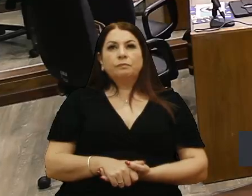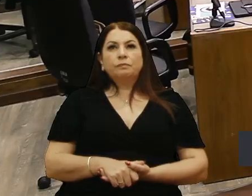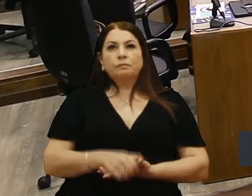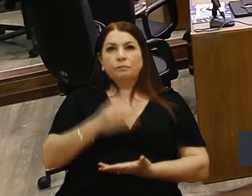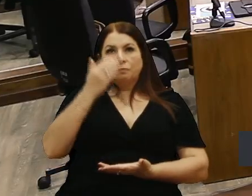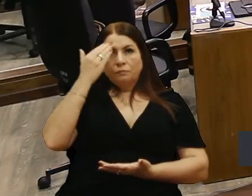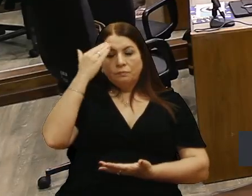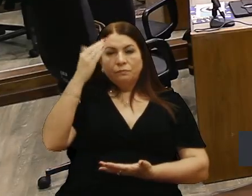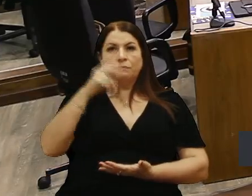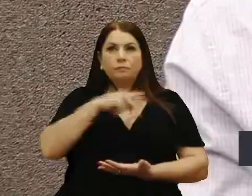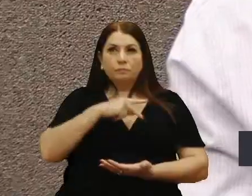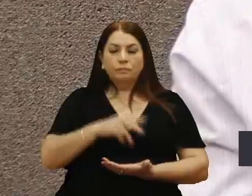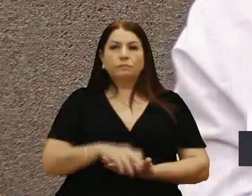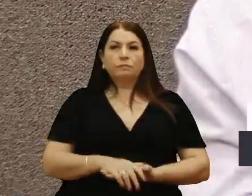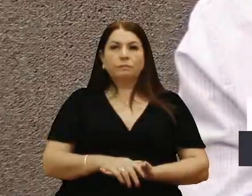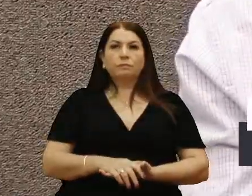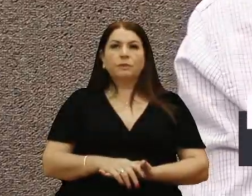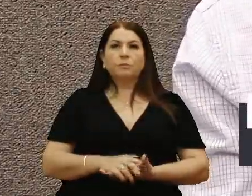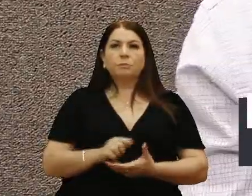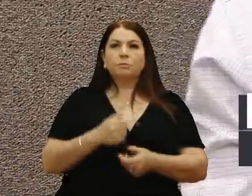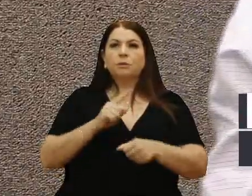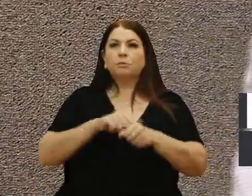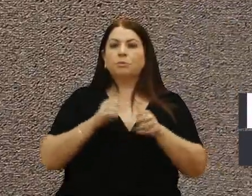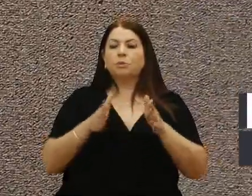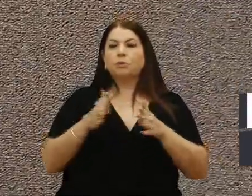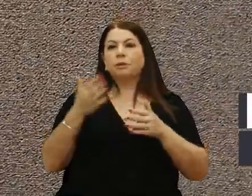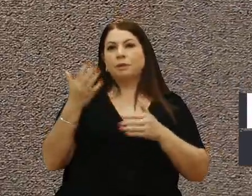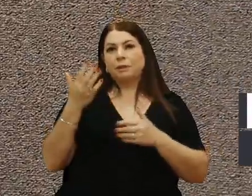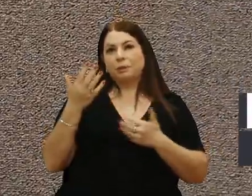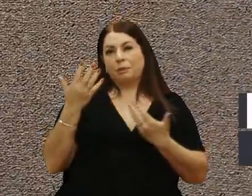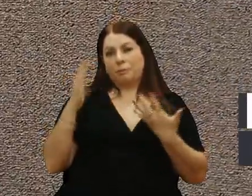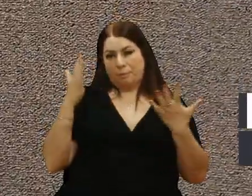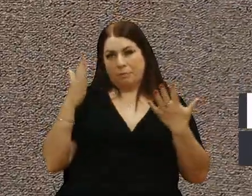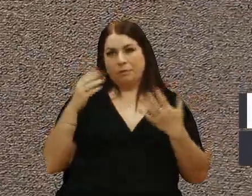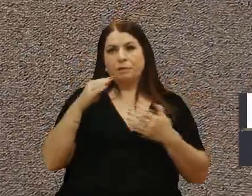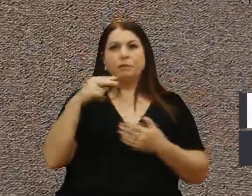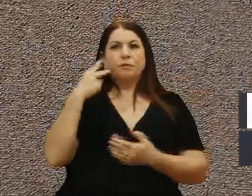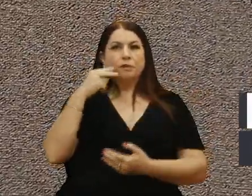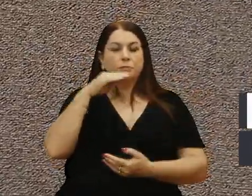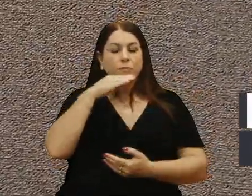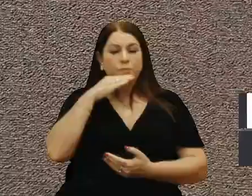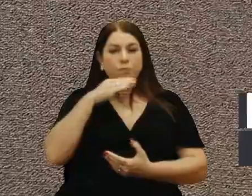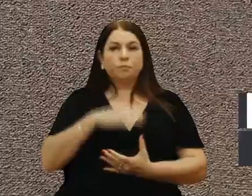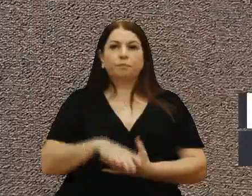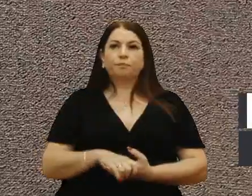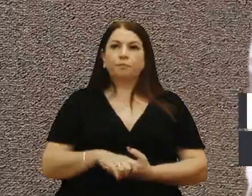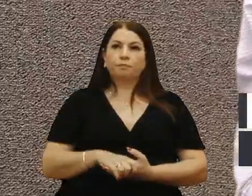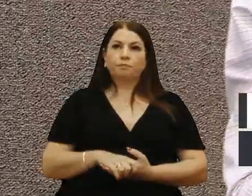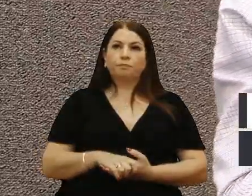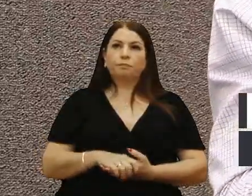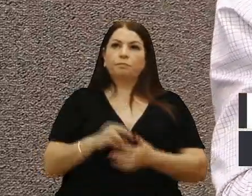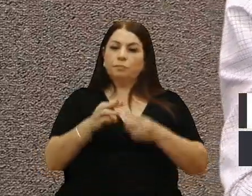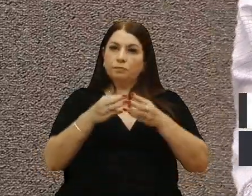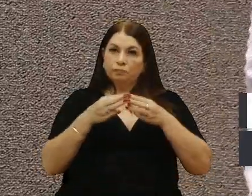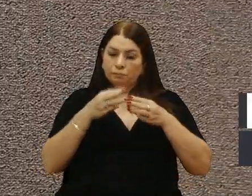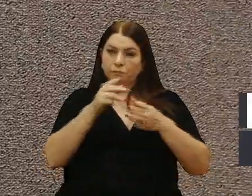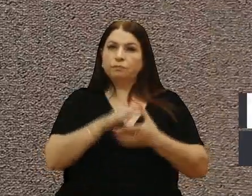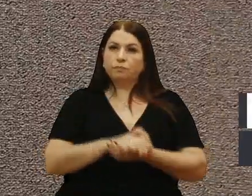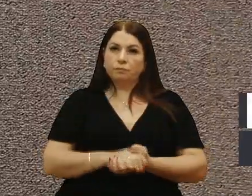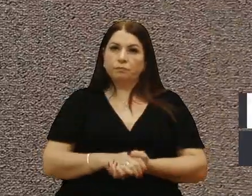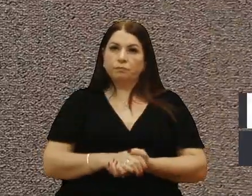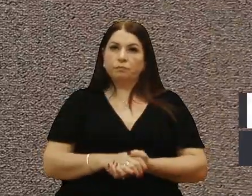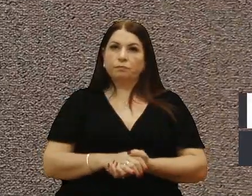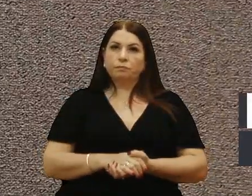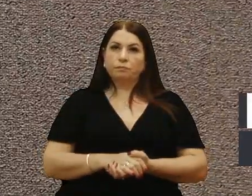Obrigado, senhor presidente. Em primeiro momento, eu queria parabenizar o vereador Bortola pela moção, mas